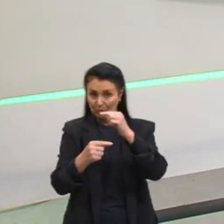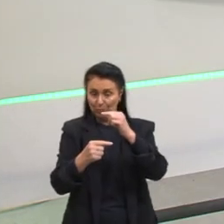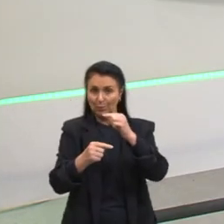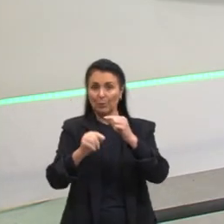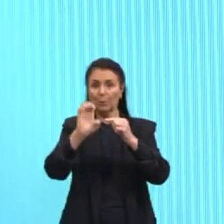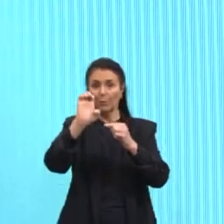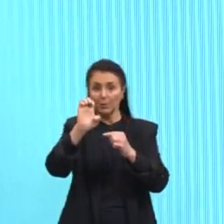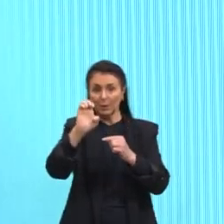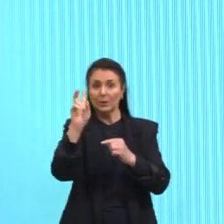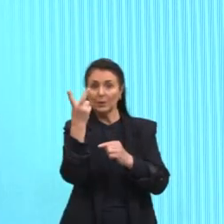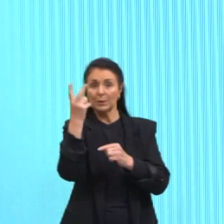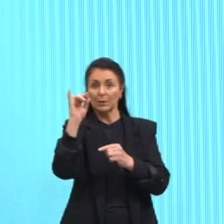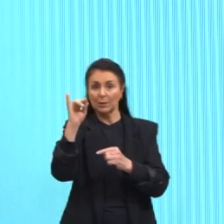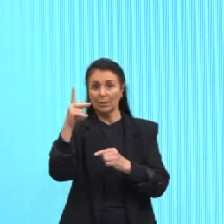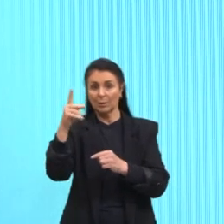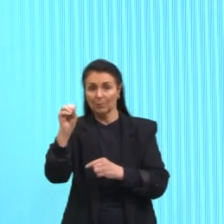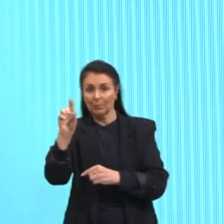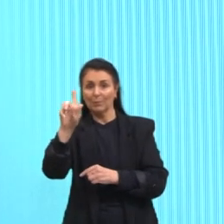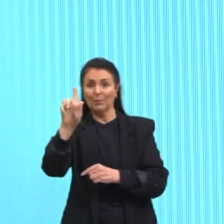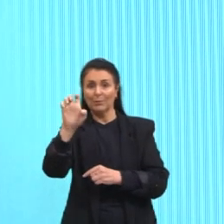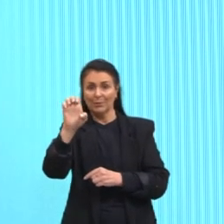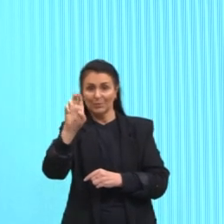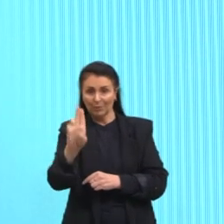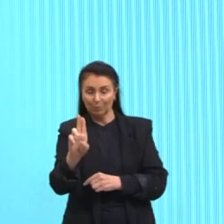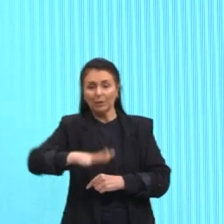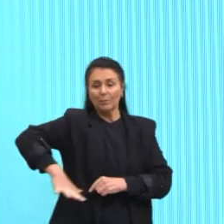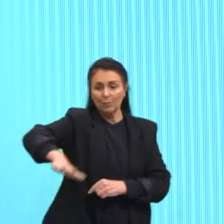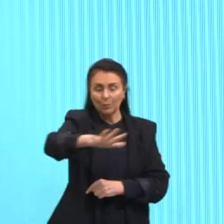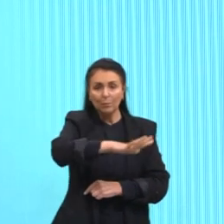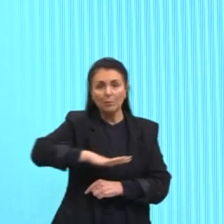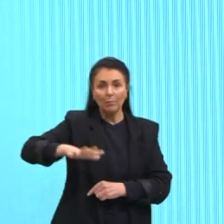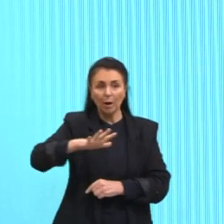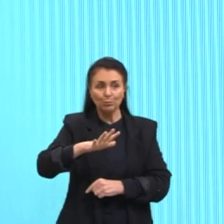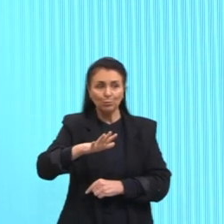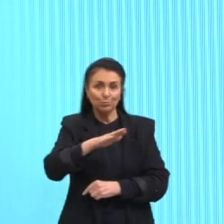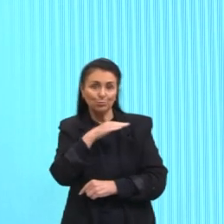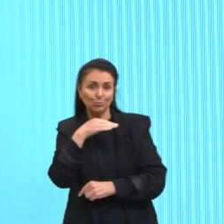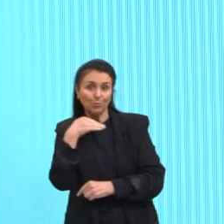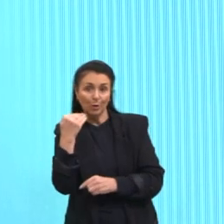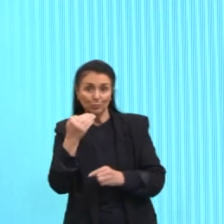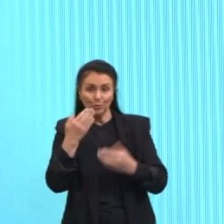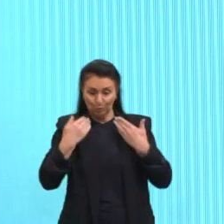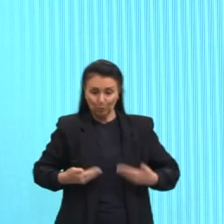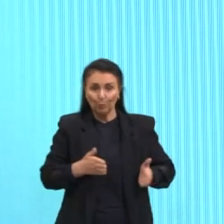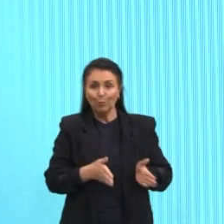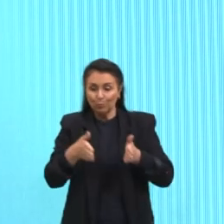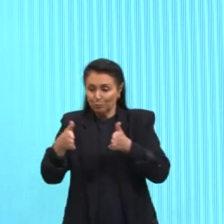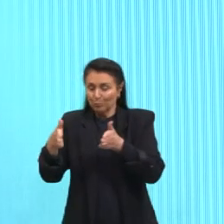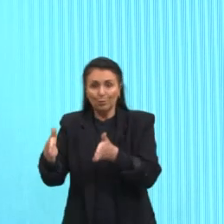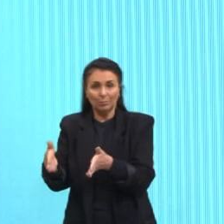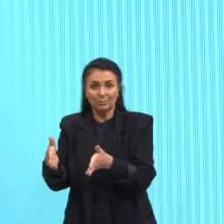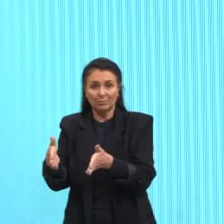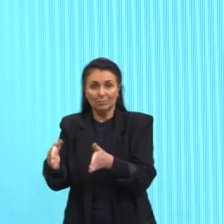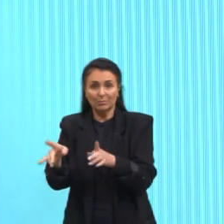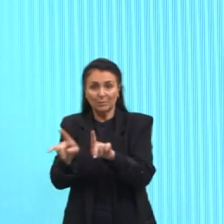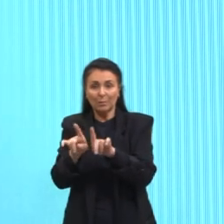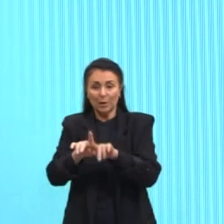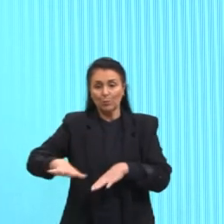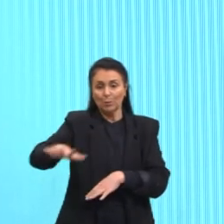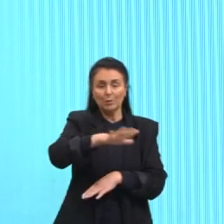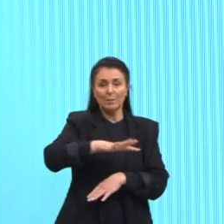hipogeu um hipogeu gente Ele também é um espaço mortuário Ele também é um espaço a fúnebre